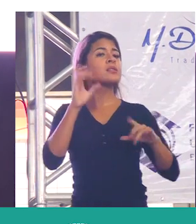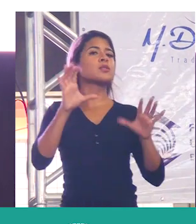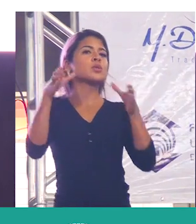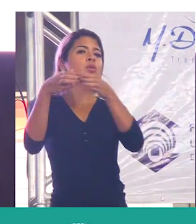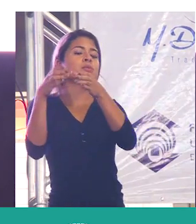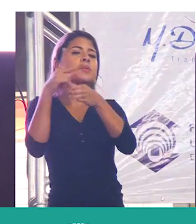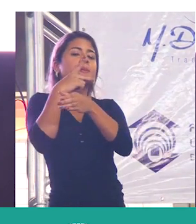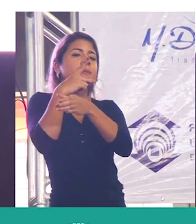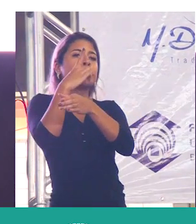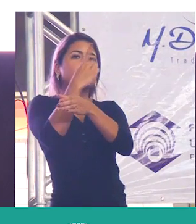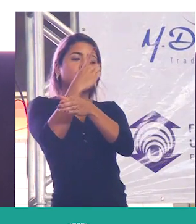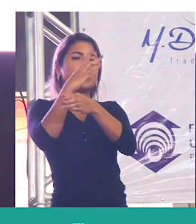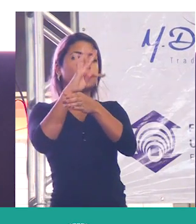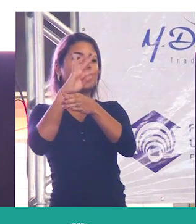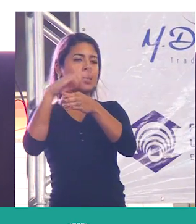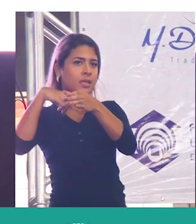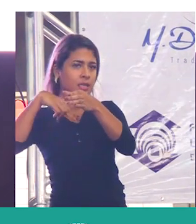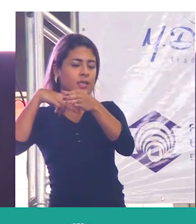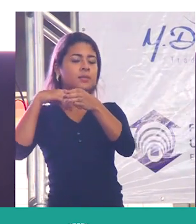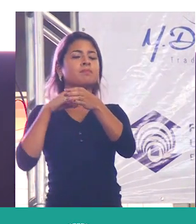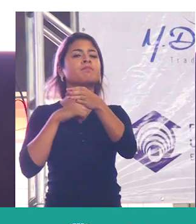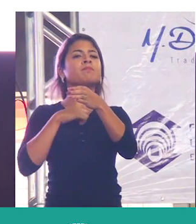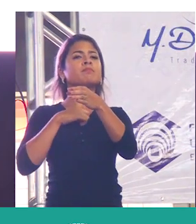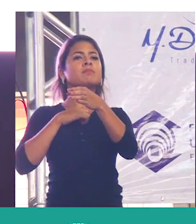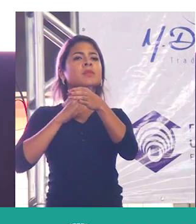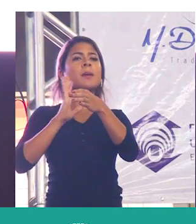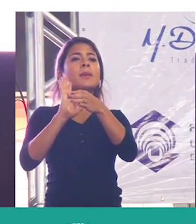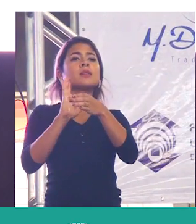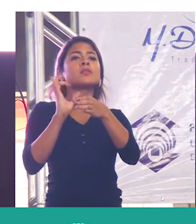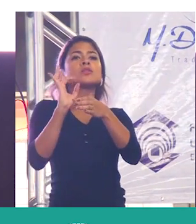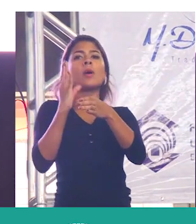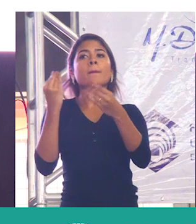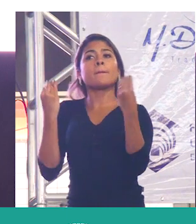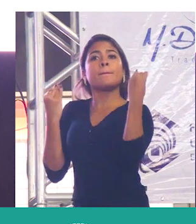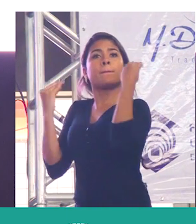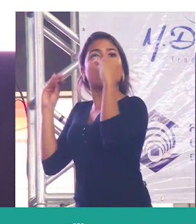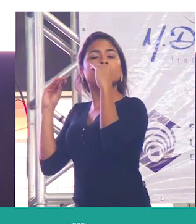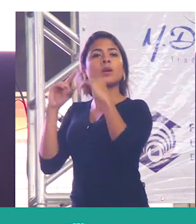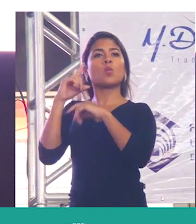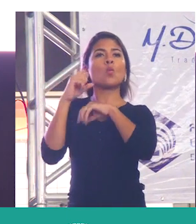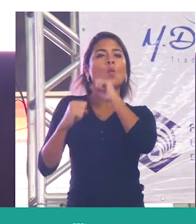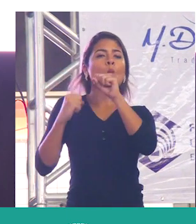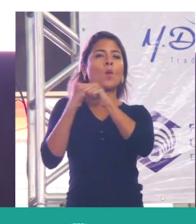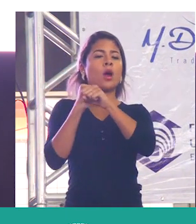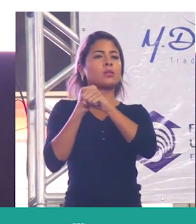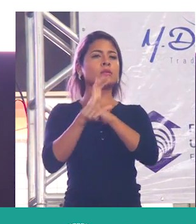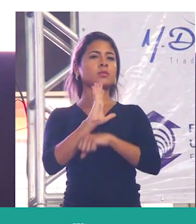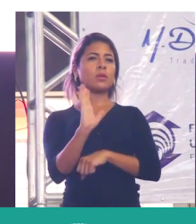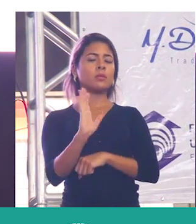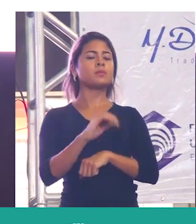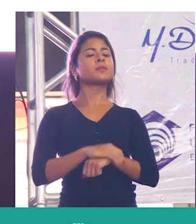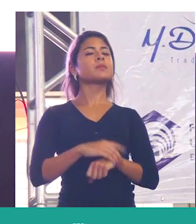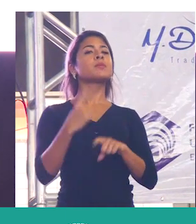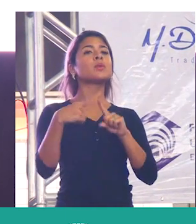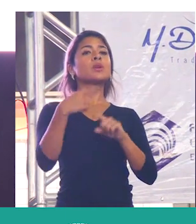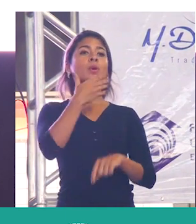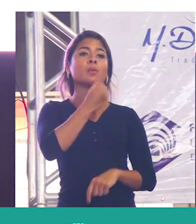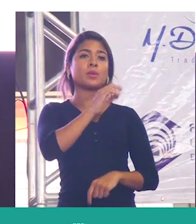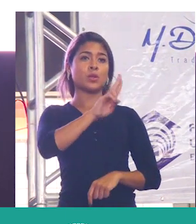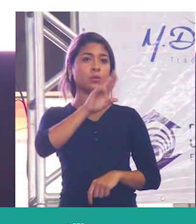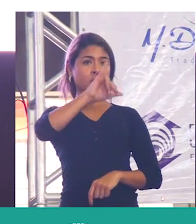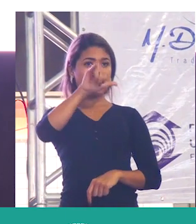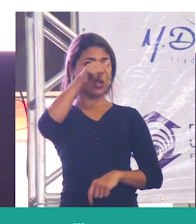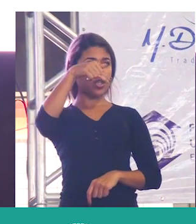Observe vocês, eu coloquei apenas um ano no slide. Porque Jânio, ele foi eleito no mês